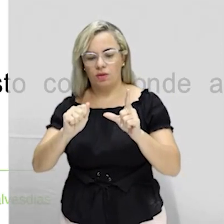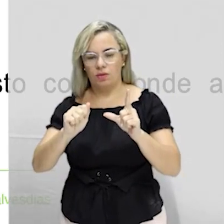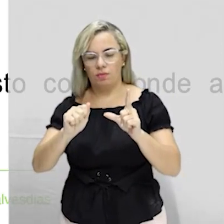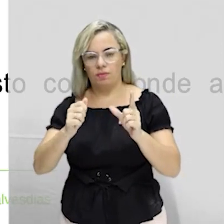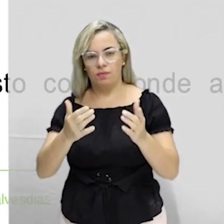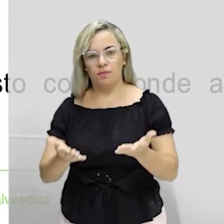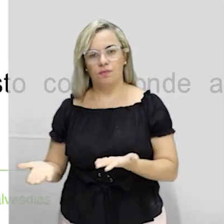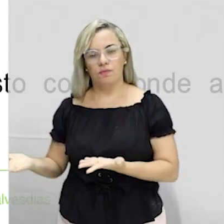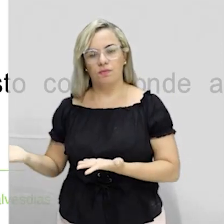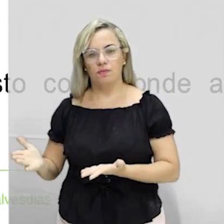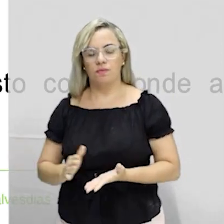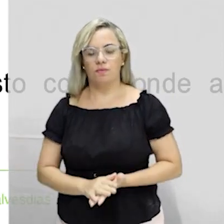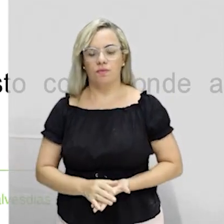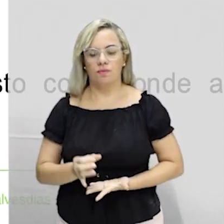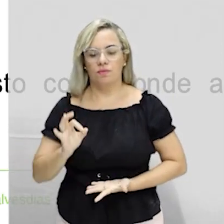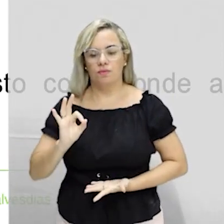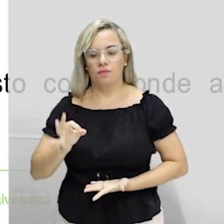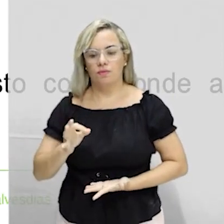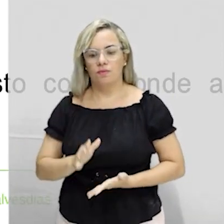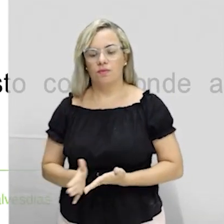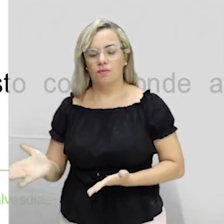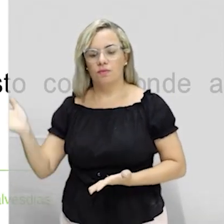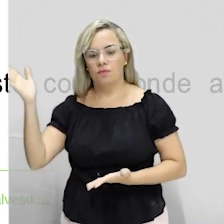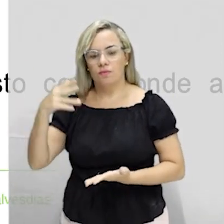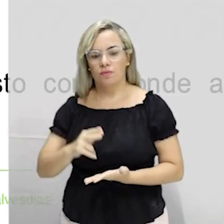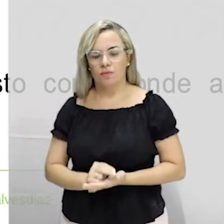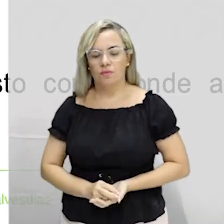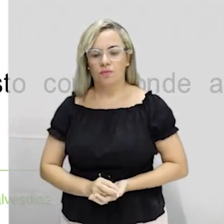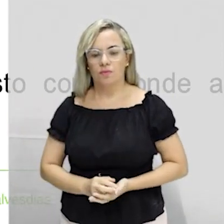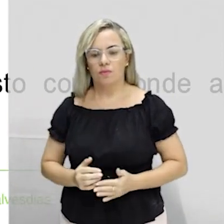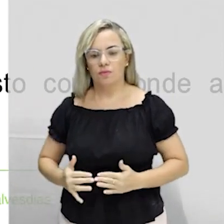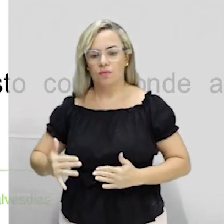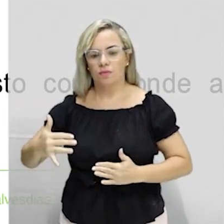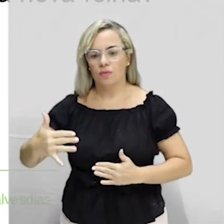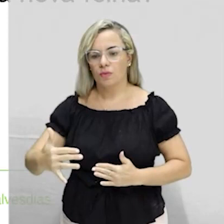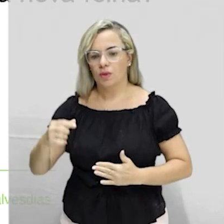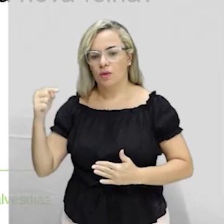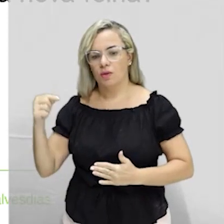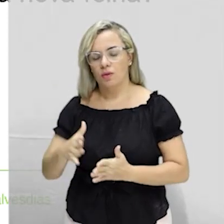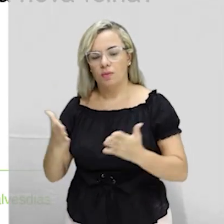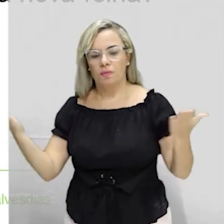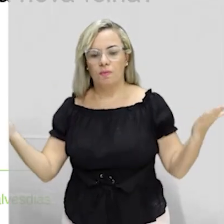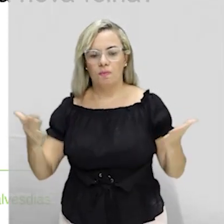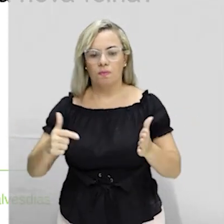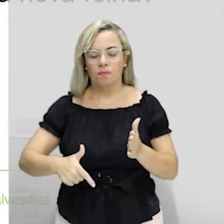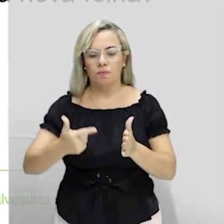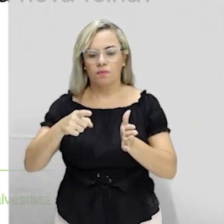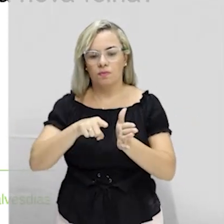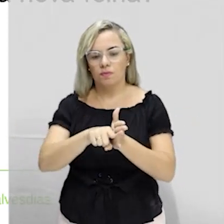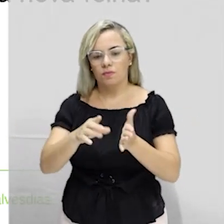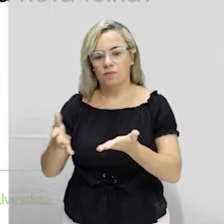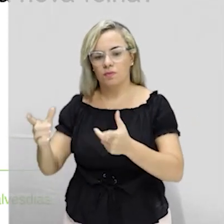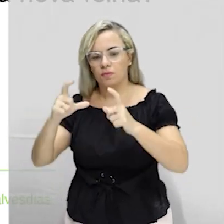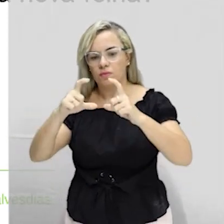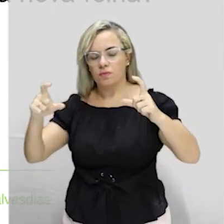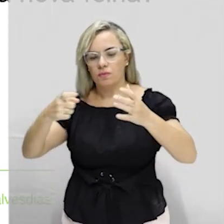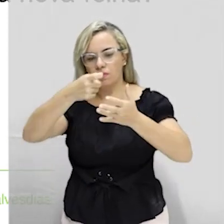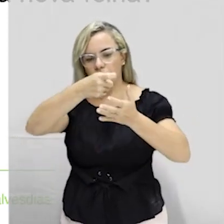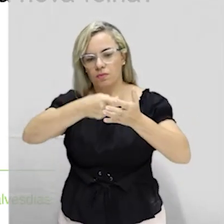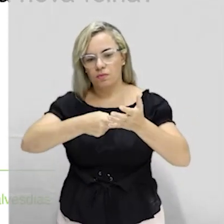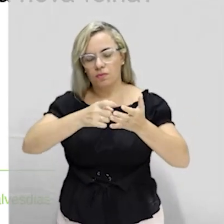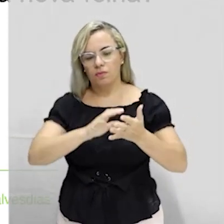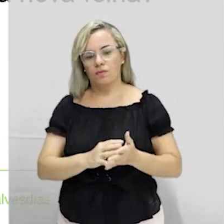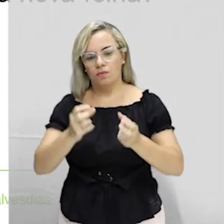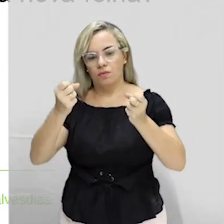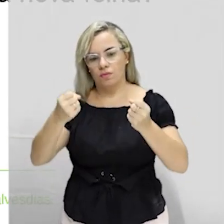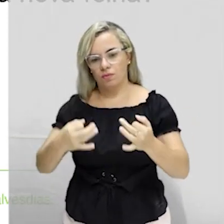letra A, certinho? Vamos continuar aí. Passemos agora para a segunda questão, que diz o seguinte: